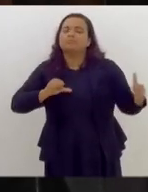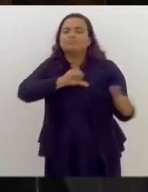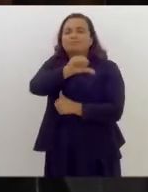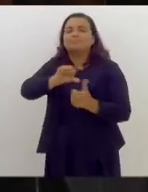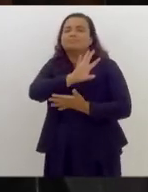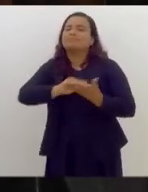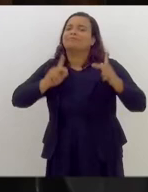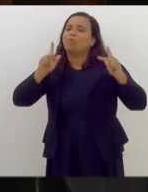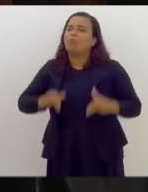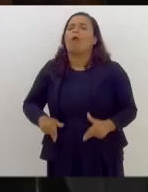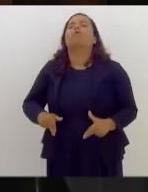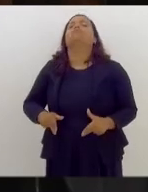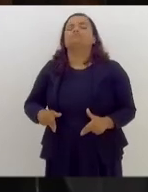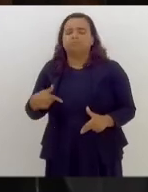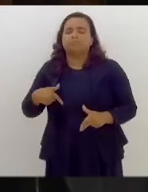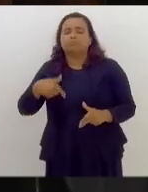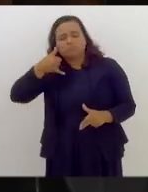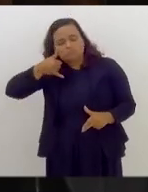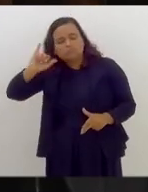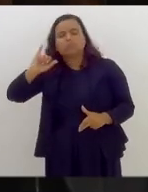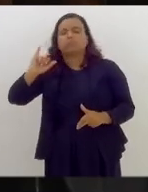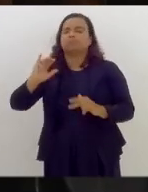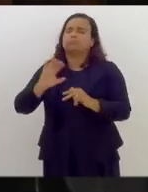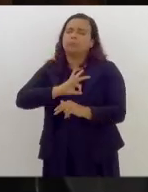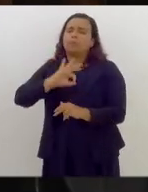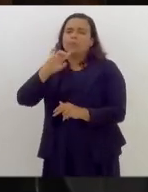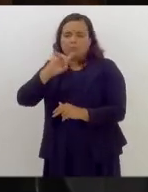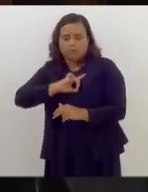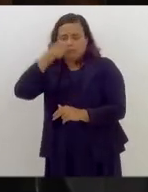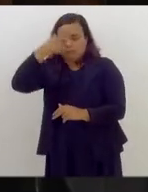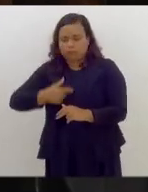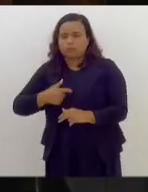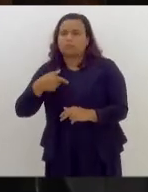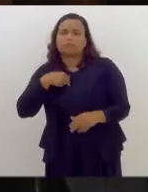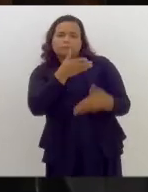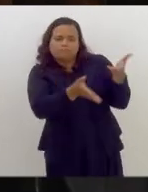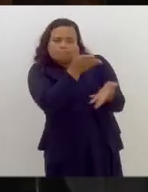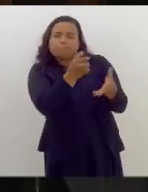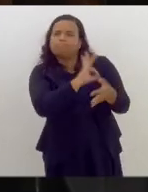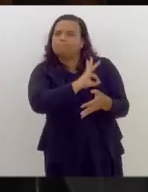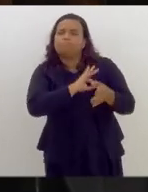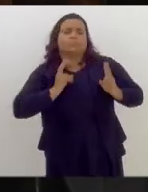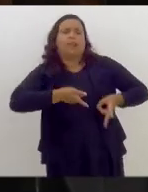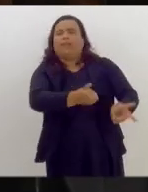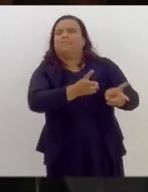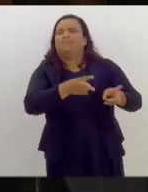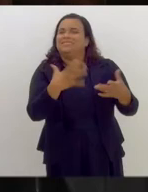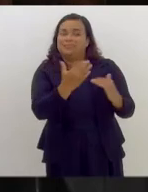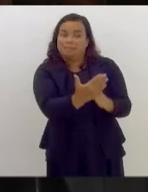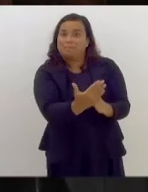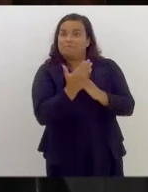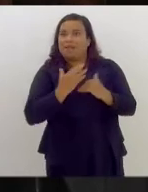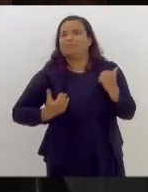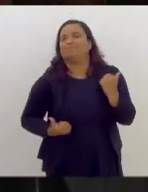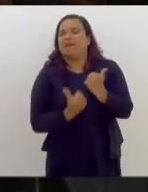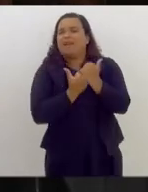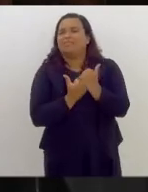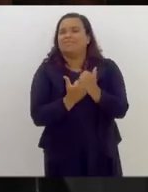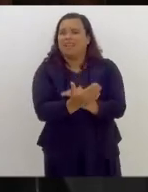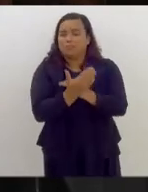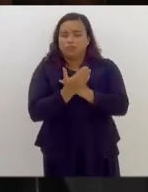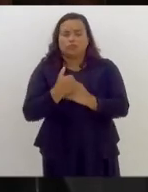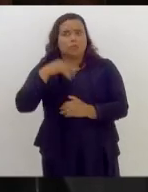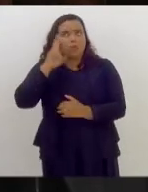esse relativo sucesso que eu tenho com os policiais é que me ajudam, que serve de supedâneo para que eu consiga